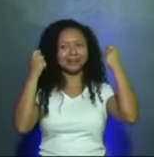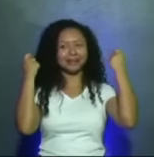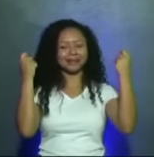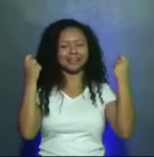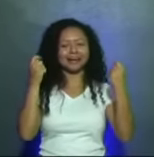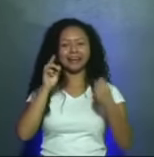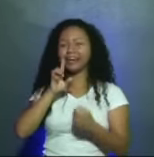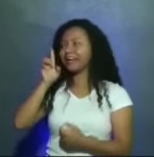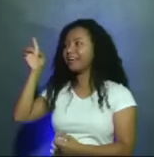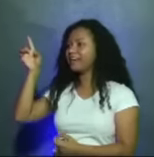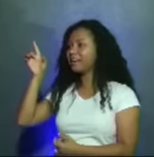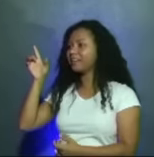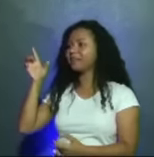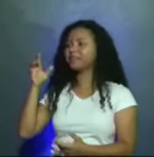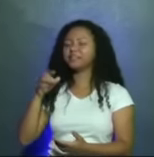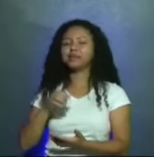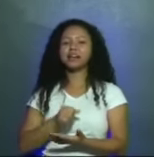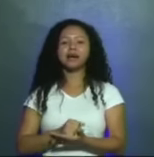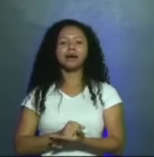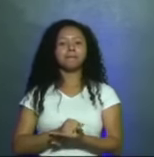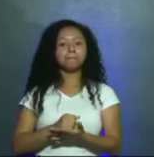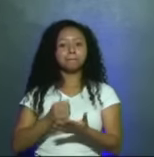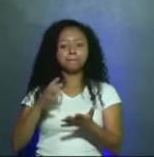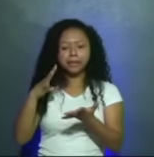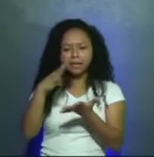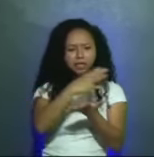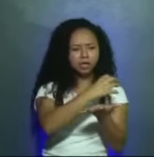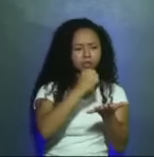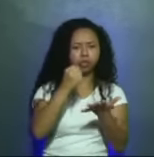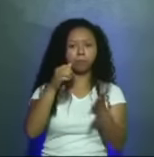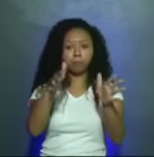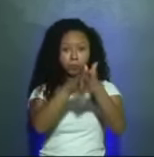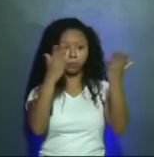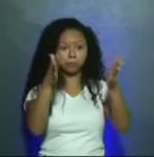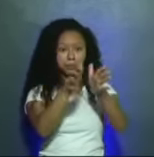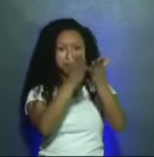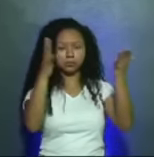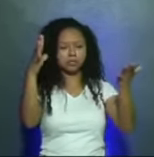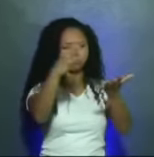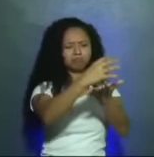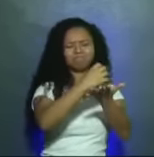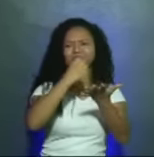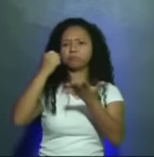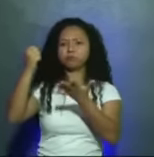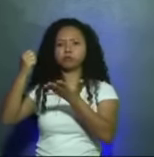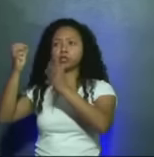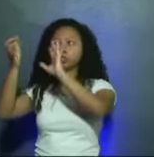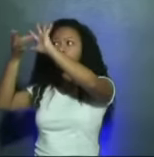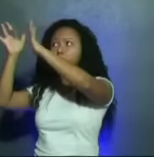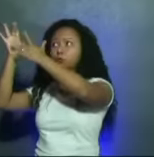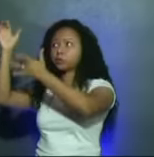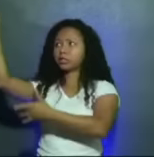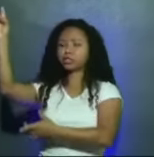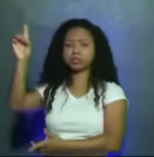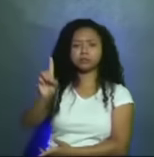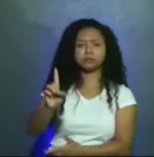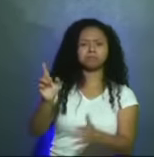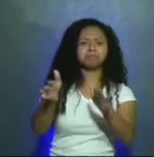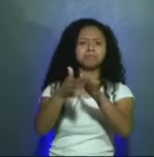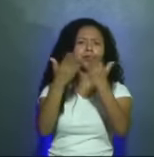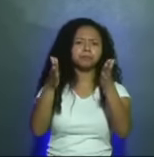Ele tomou toda a nossa pobreza na cruz. Ele se fez pobre para que nós pudéssemos ser